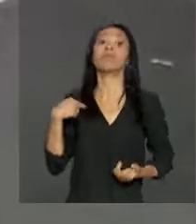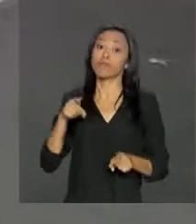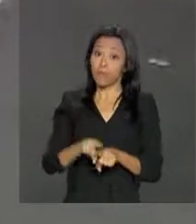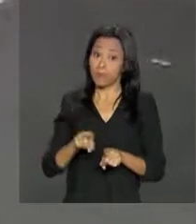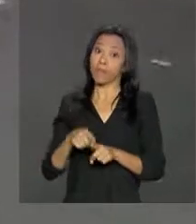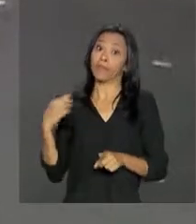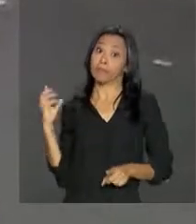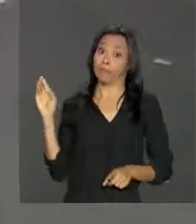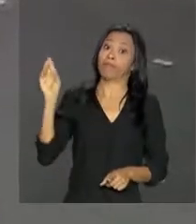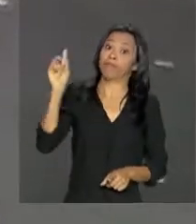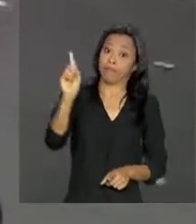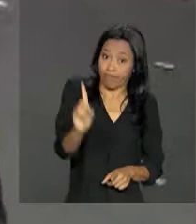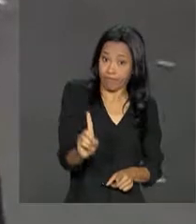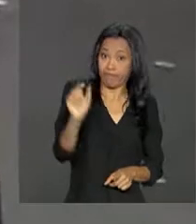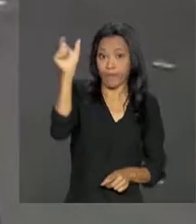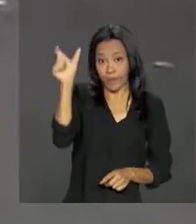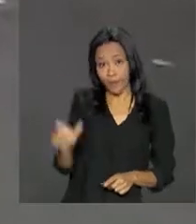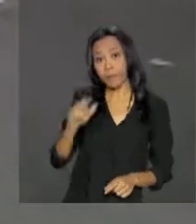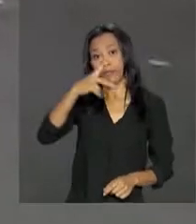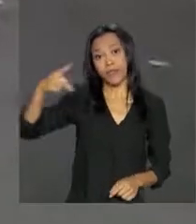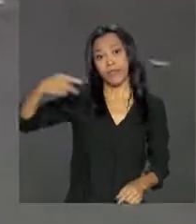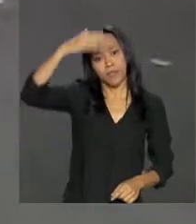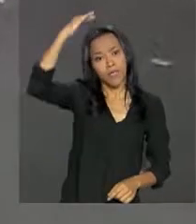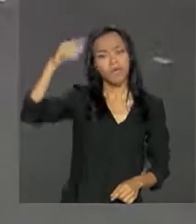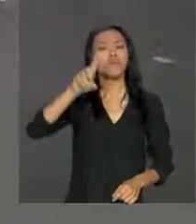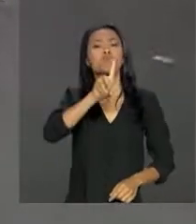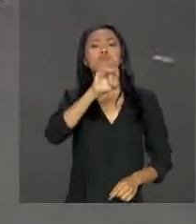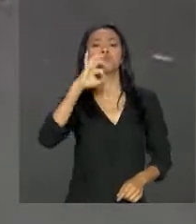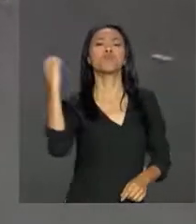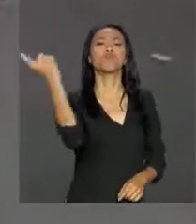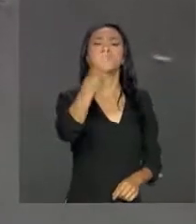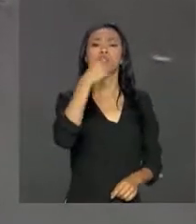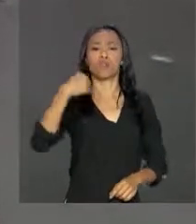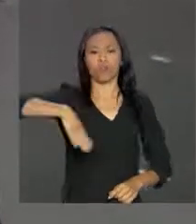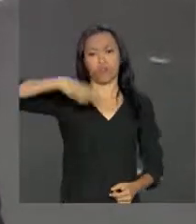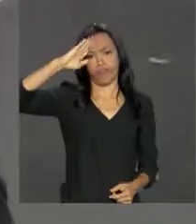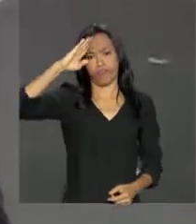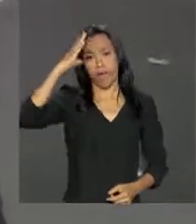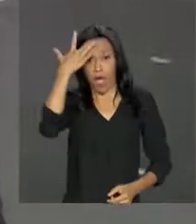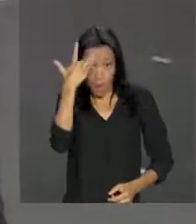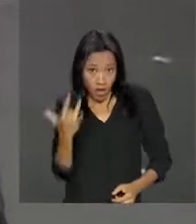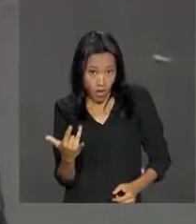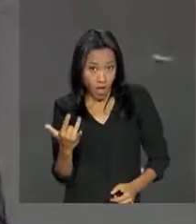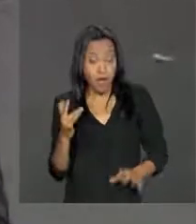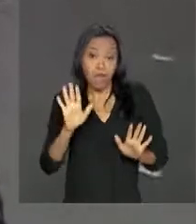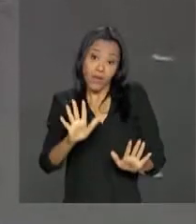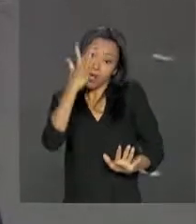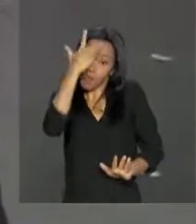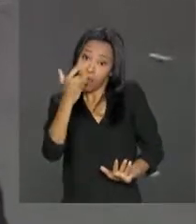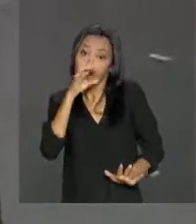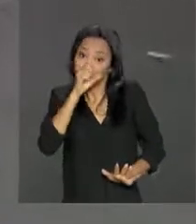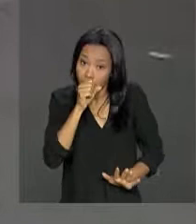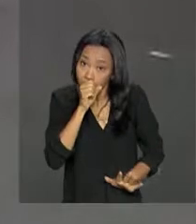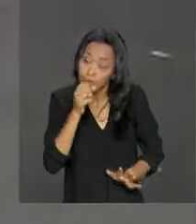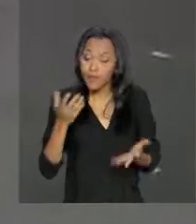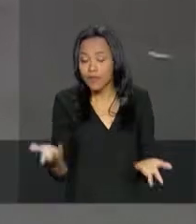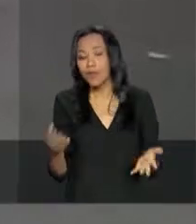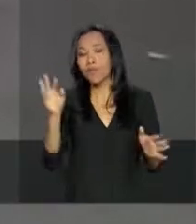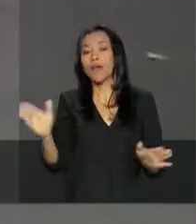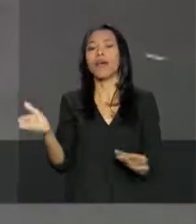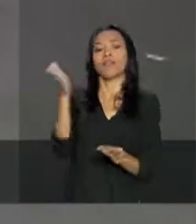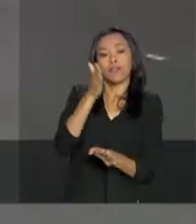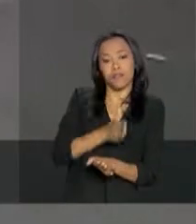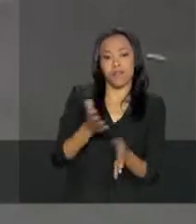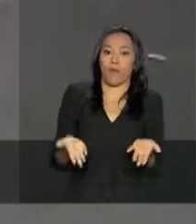presidente Michel Temer. O Dia do Soldado é comemorado amanhã, dia 25 de março, mas como amanhã é sábado, a comemoração foi